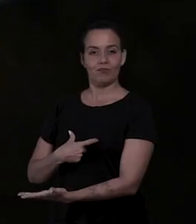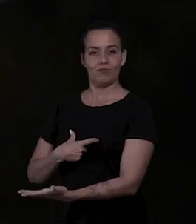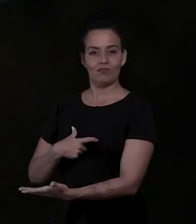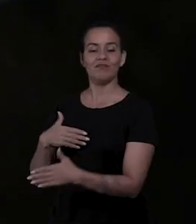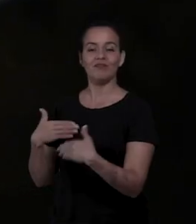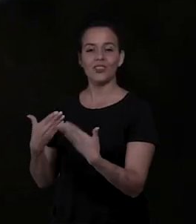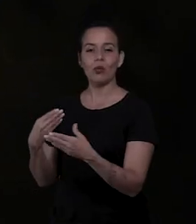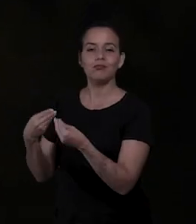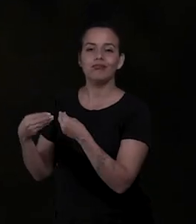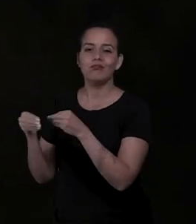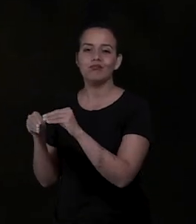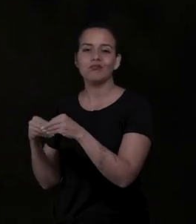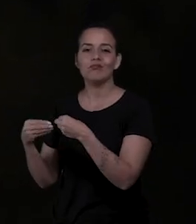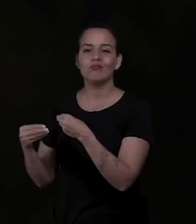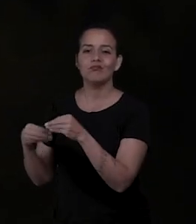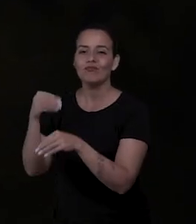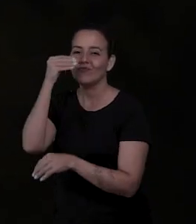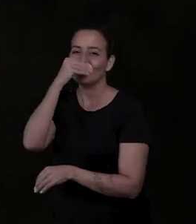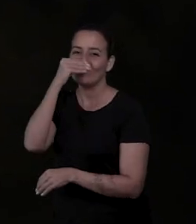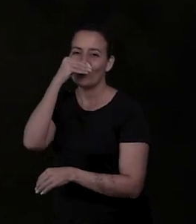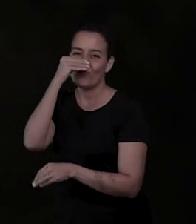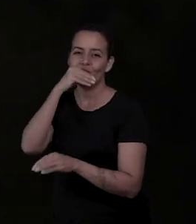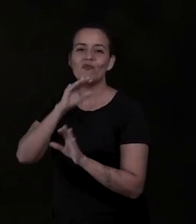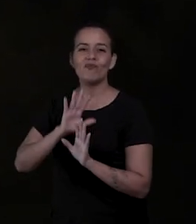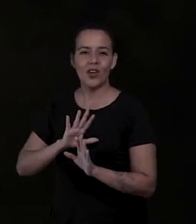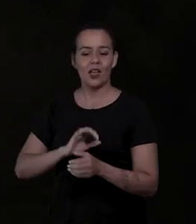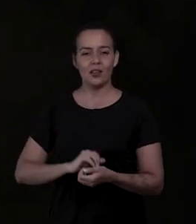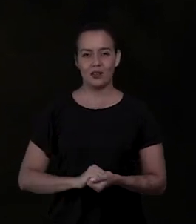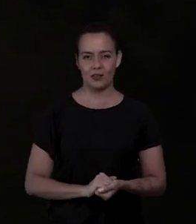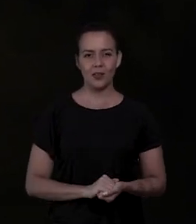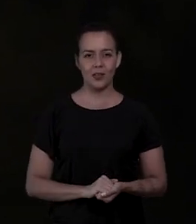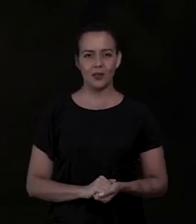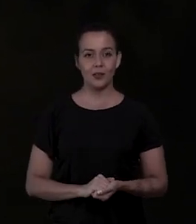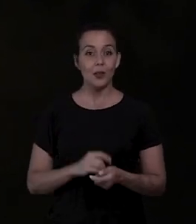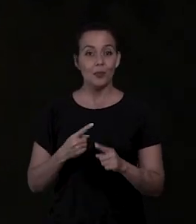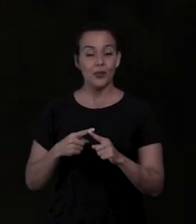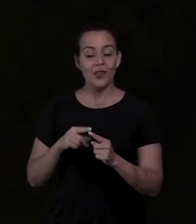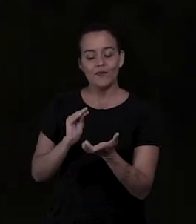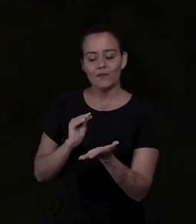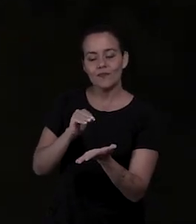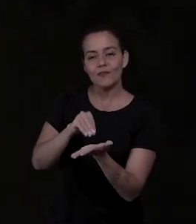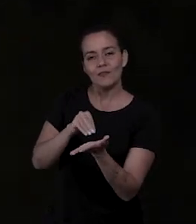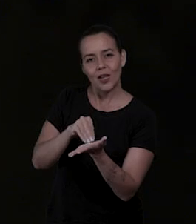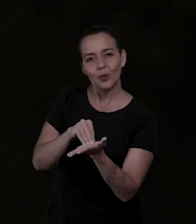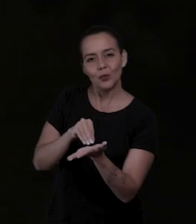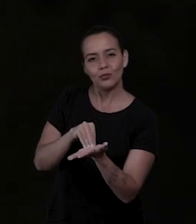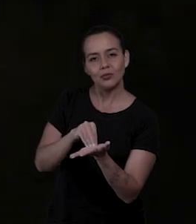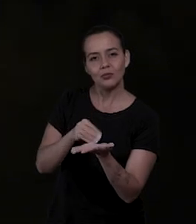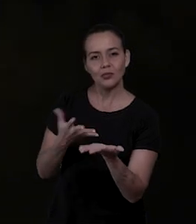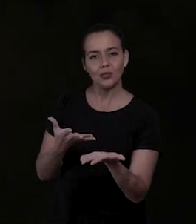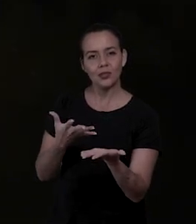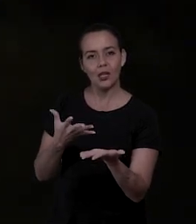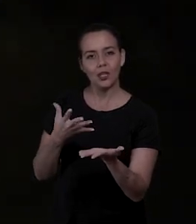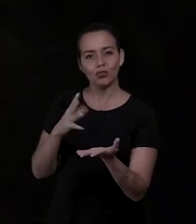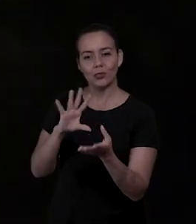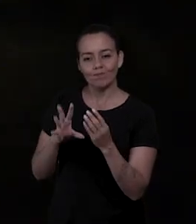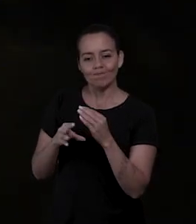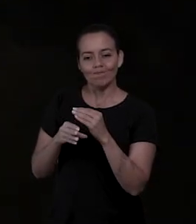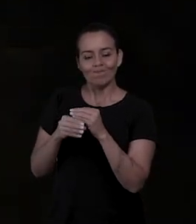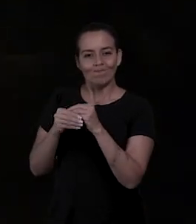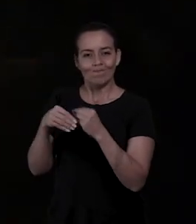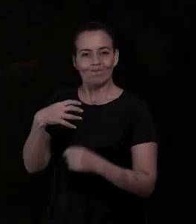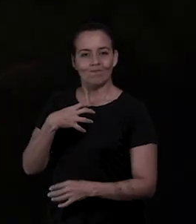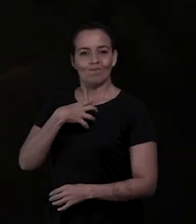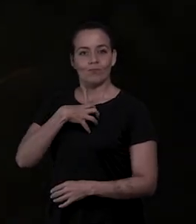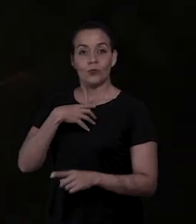instituições são fracas, elas não ajudam na constituição do eu. Então a gente tem um eu flácido, de